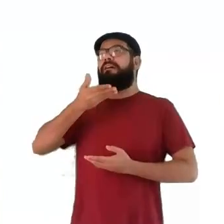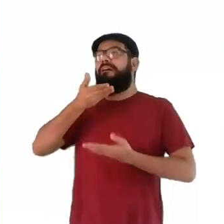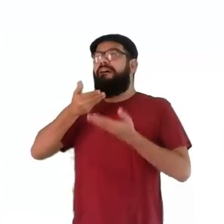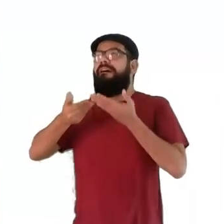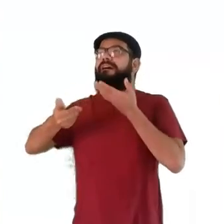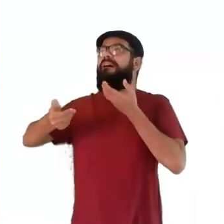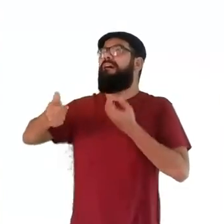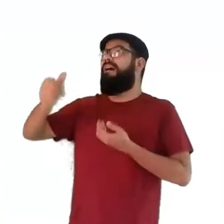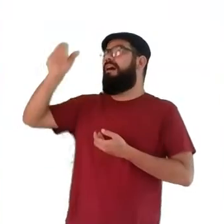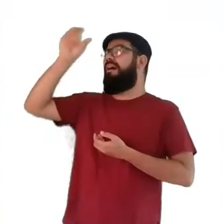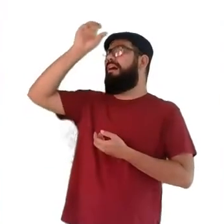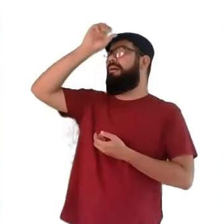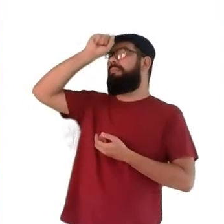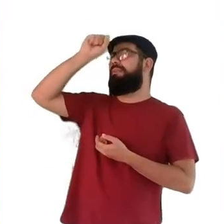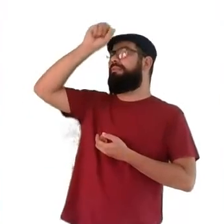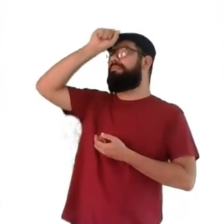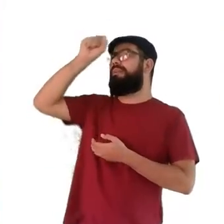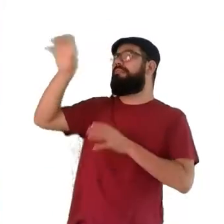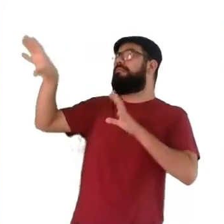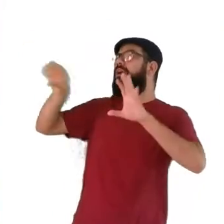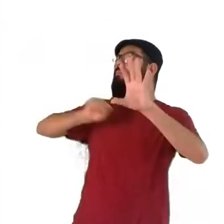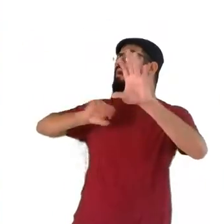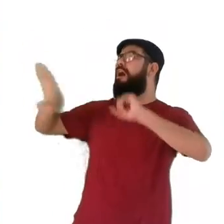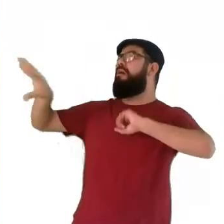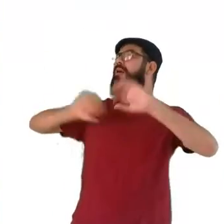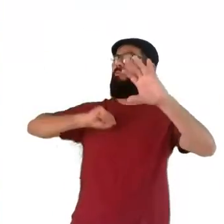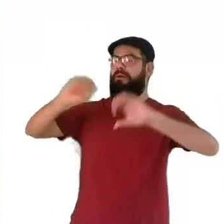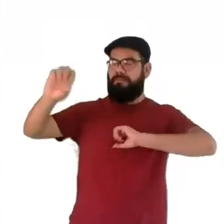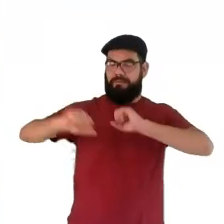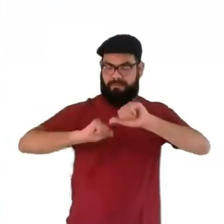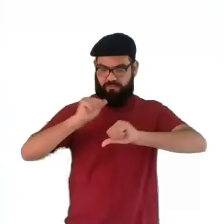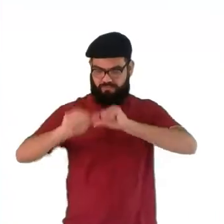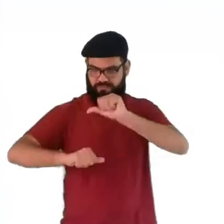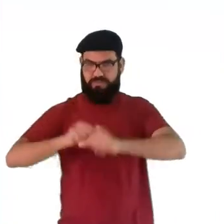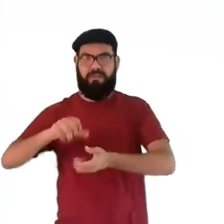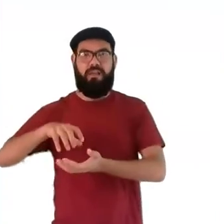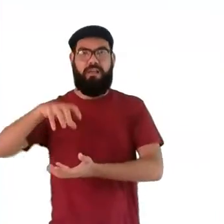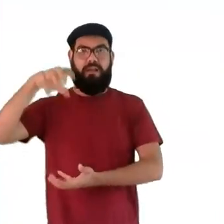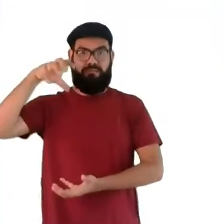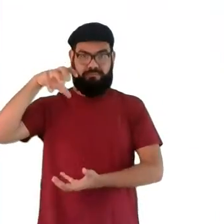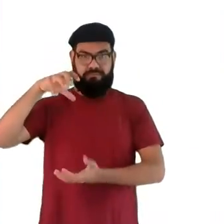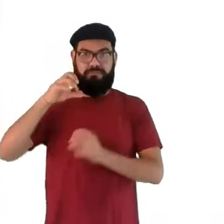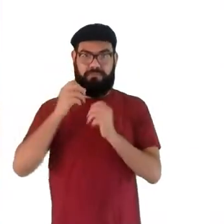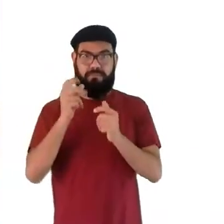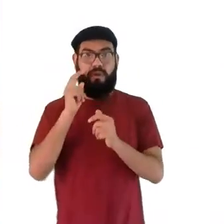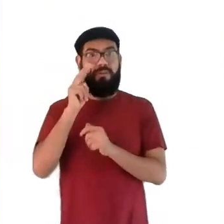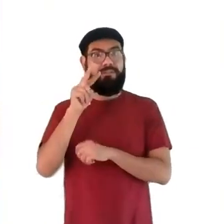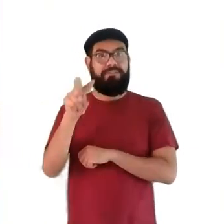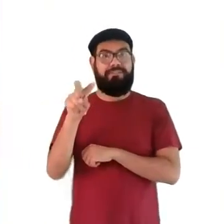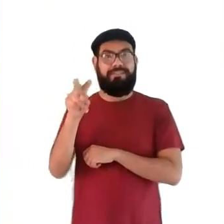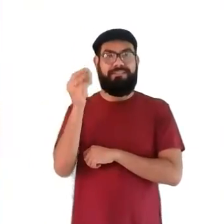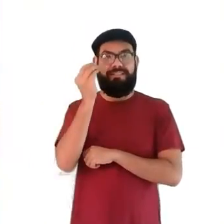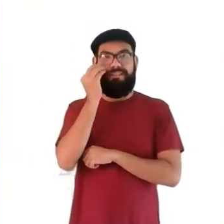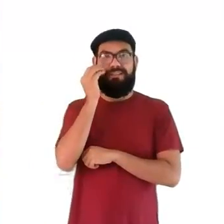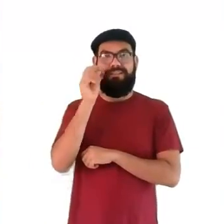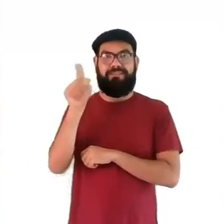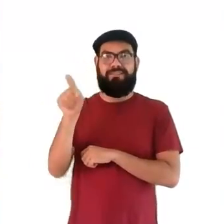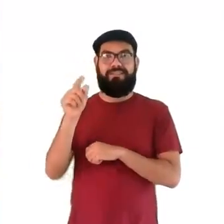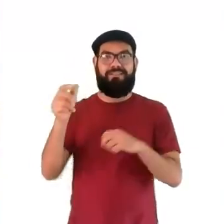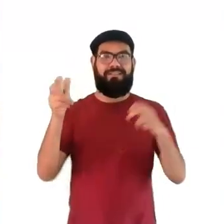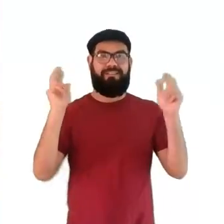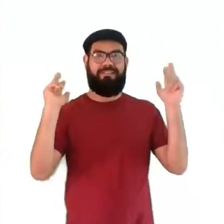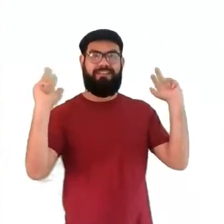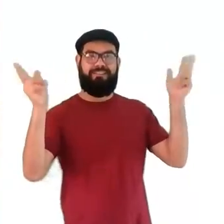para levar também para a nossa vida adulta, tá? Então, aqui no vídeo, vocês conseguem aí observar a